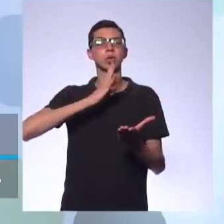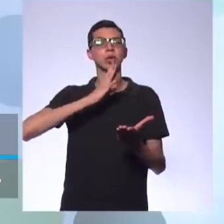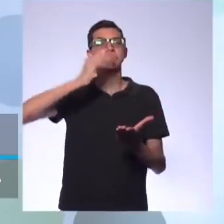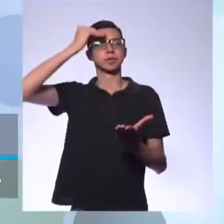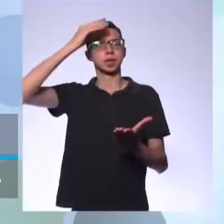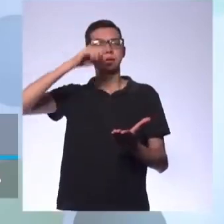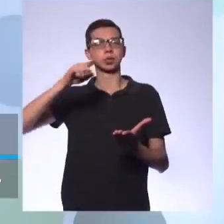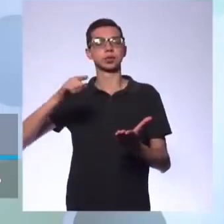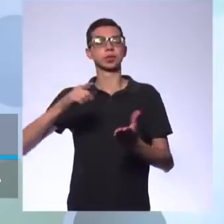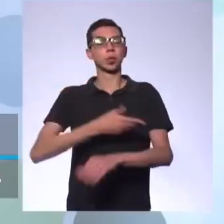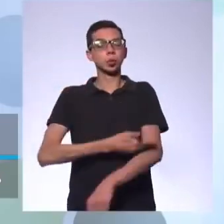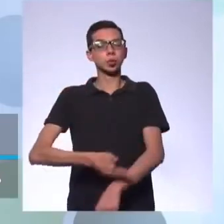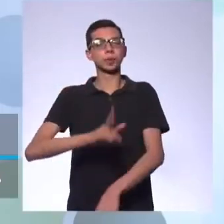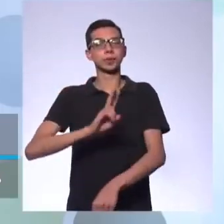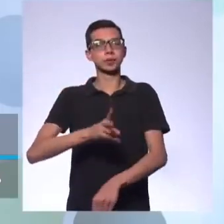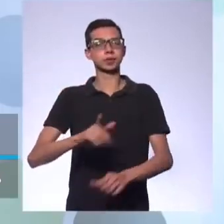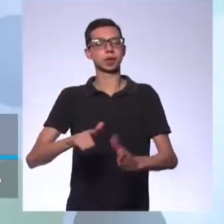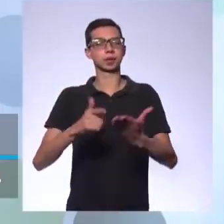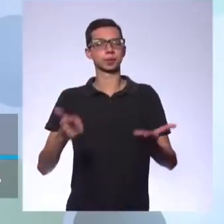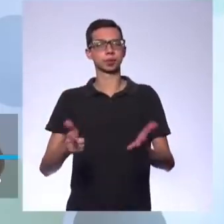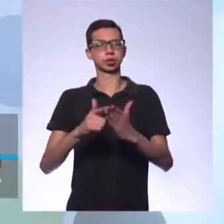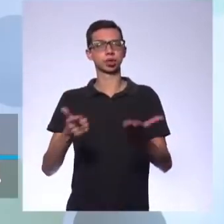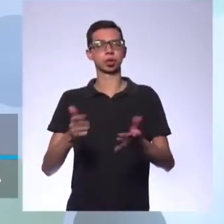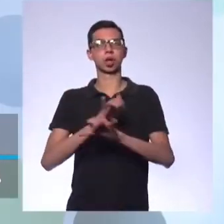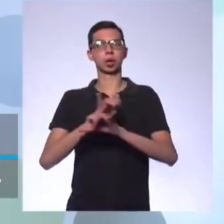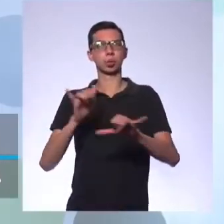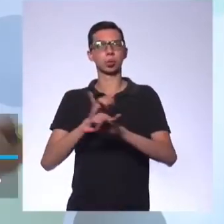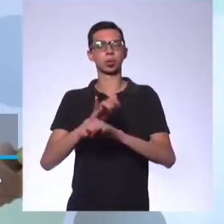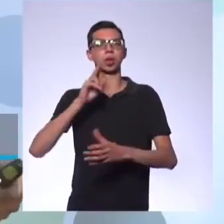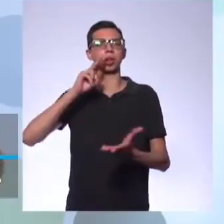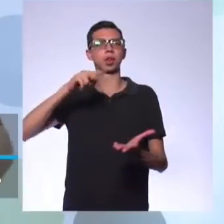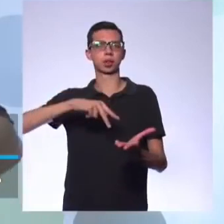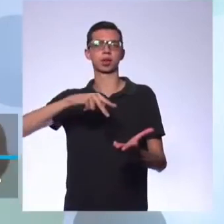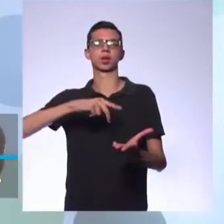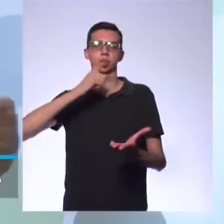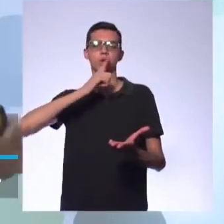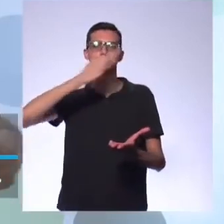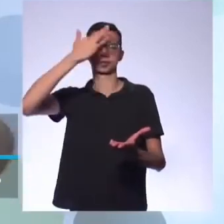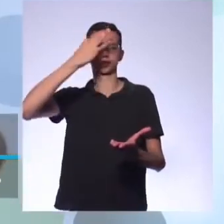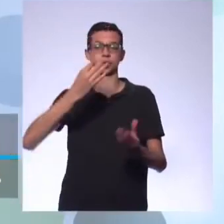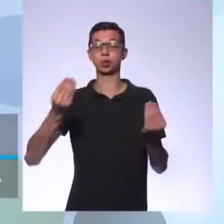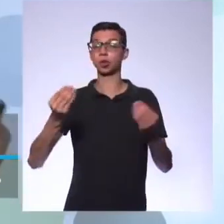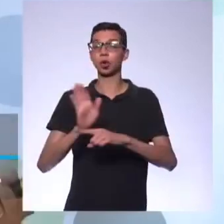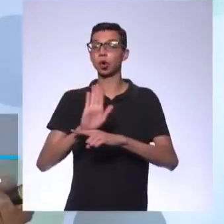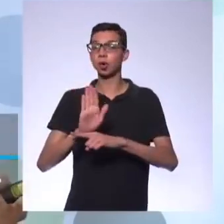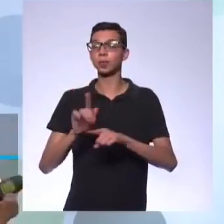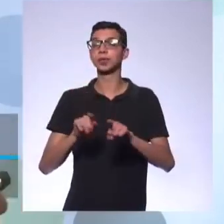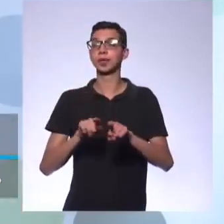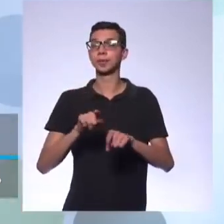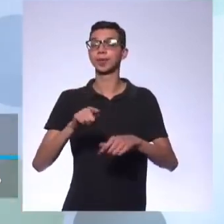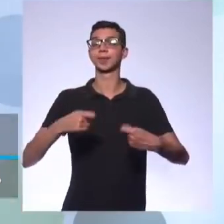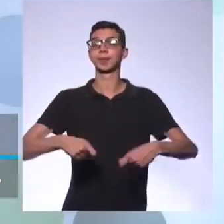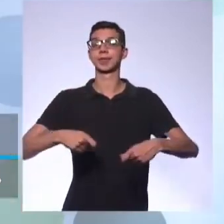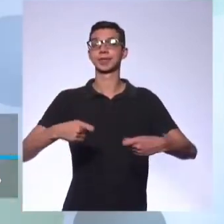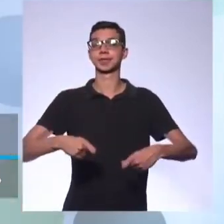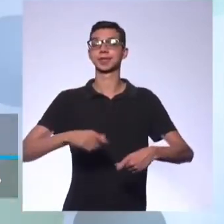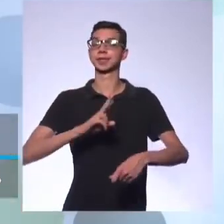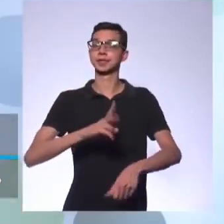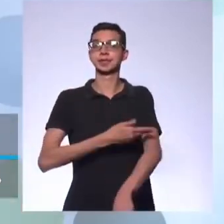ler notícias para ler um jornal. E para entender cinema, você tem que ter o hábito de ler cinema.